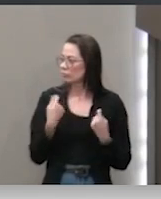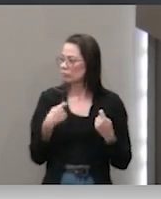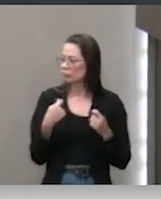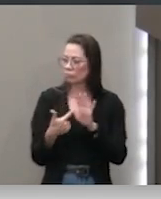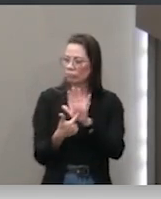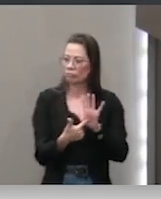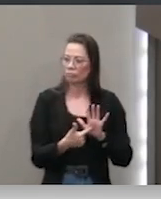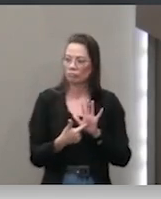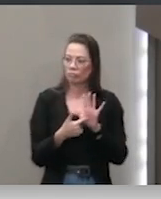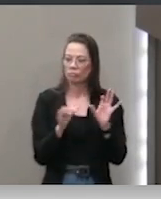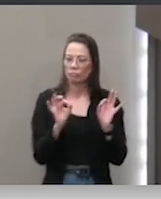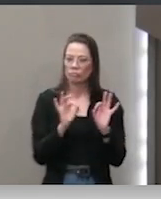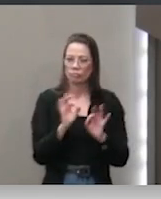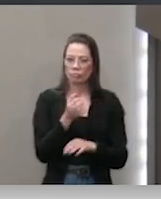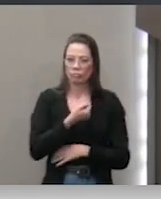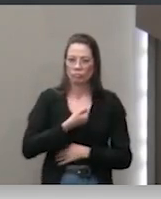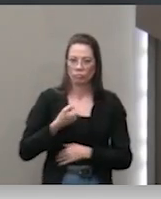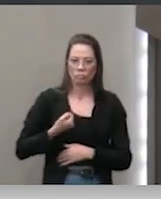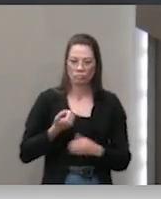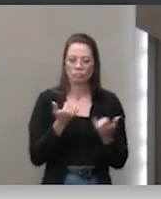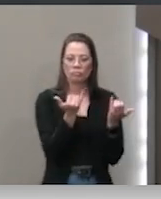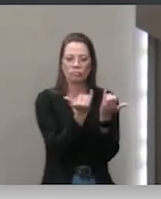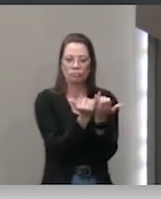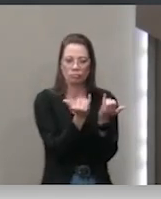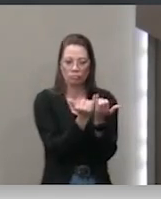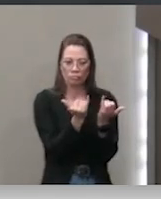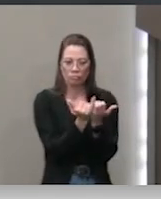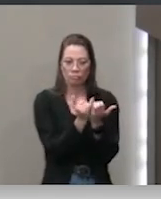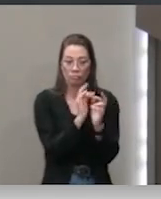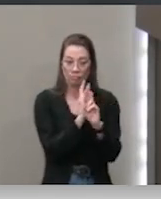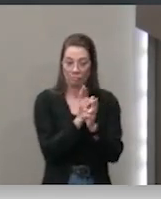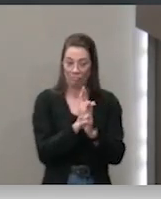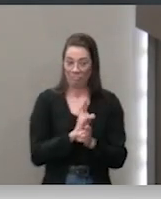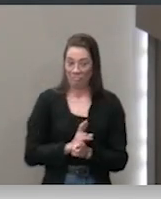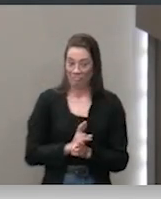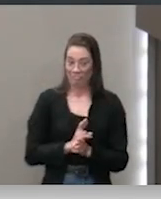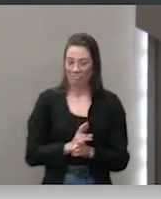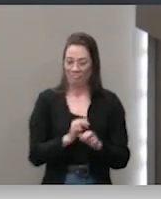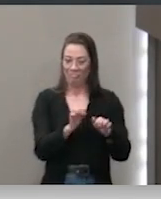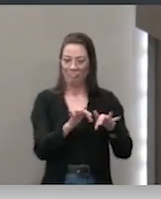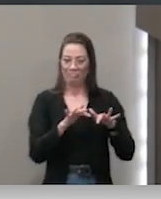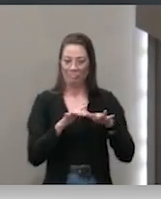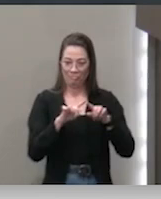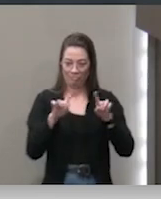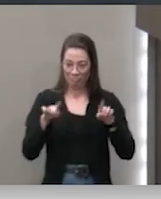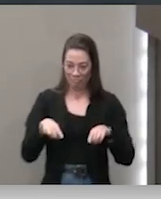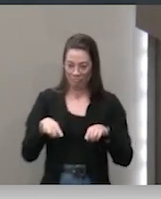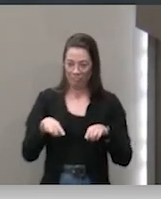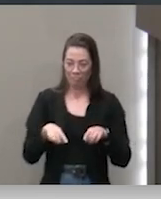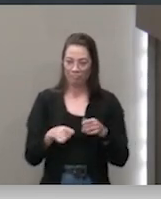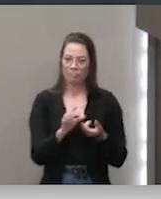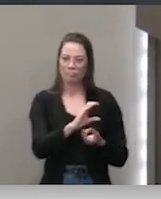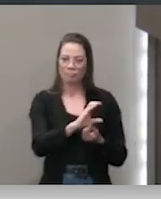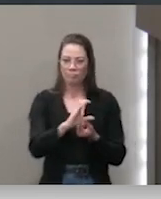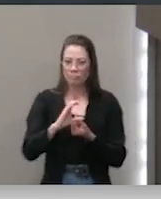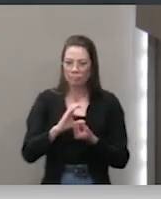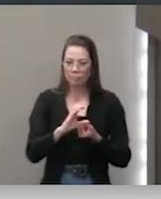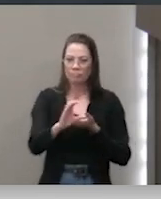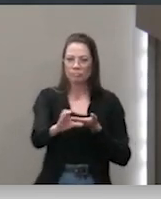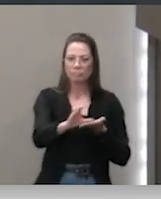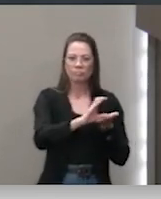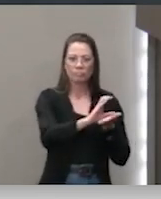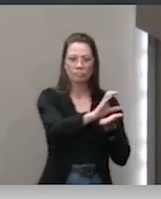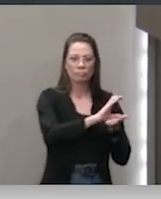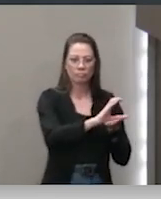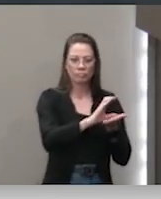mostrar para ninguém isso, os números estão no site, está se dando resultado, audiências públicas, verbas buscadas em